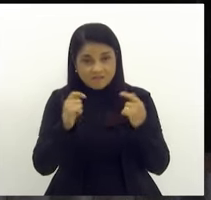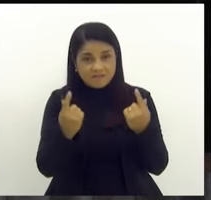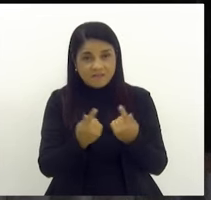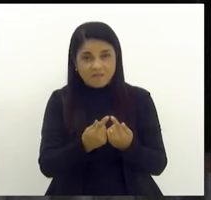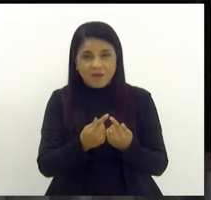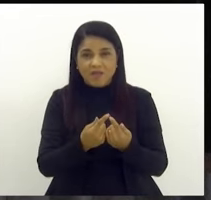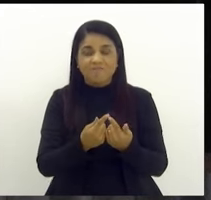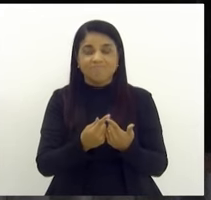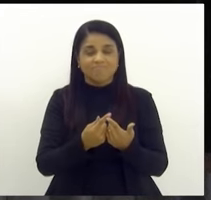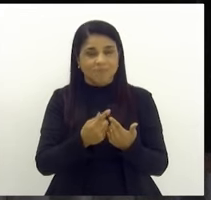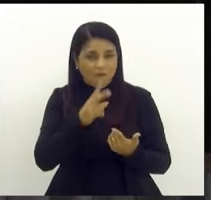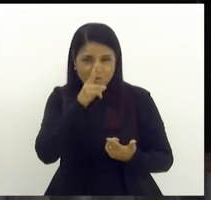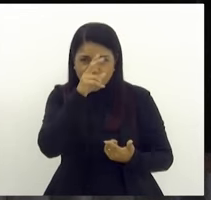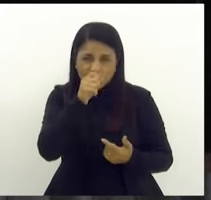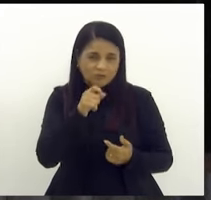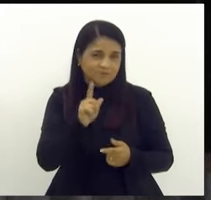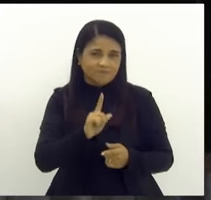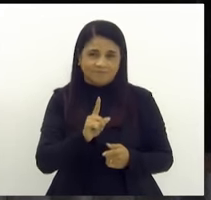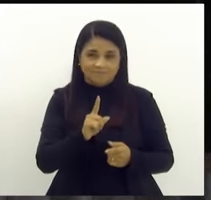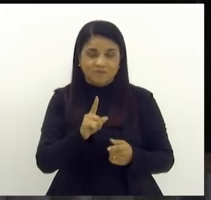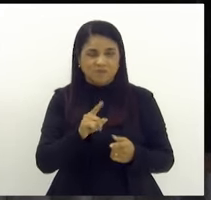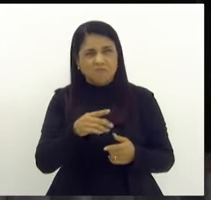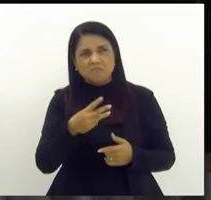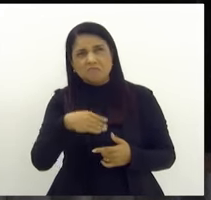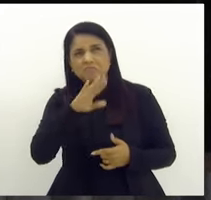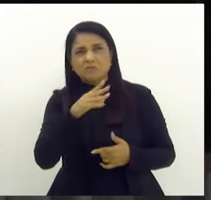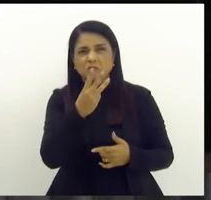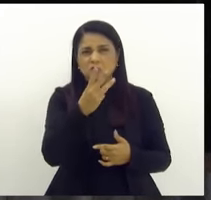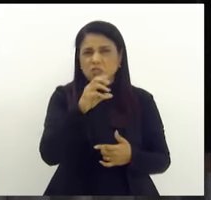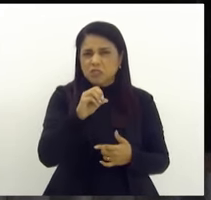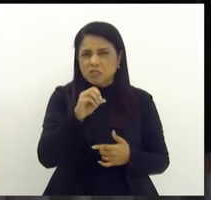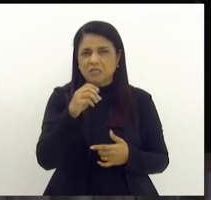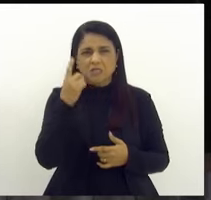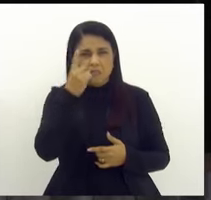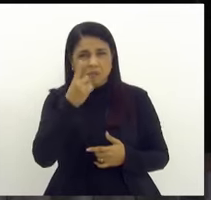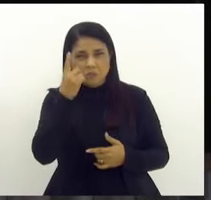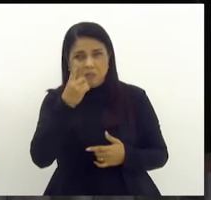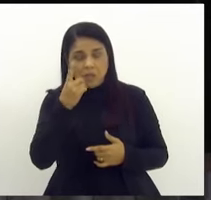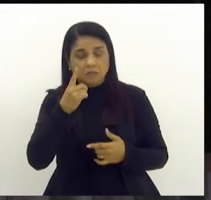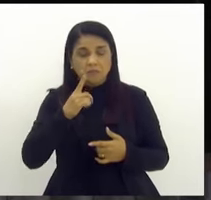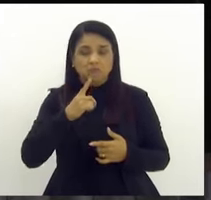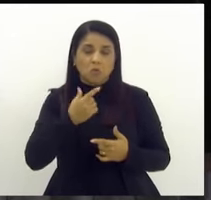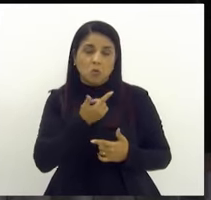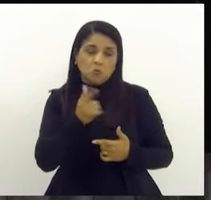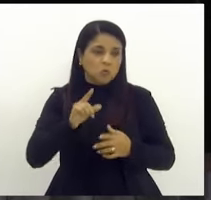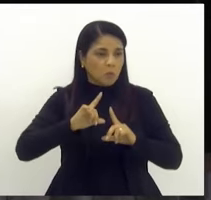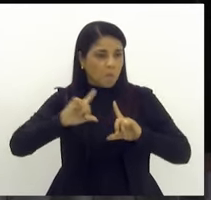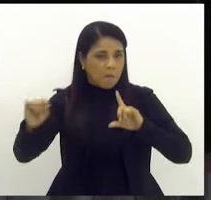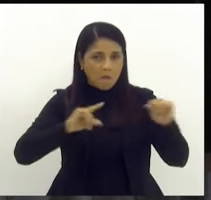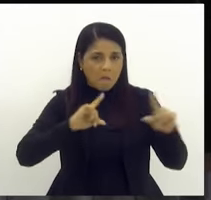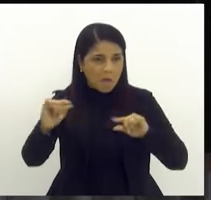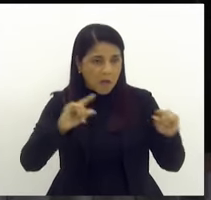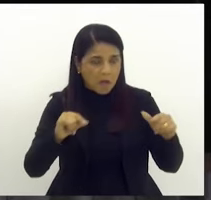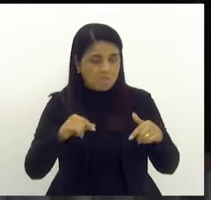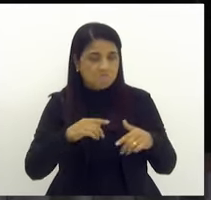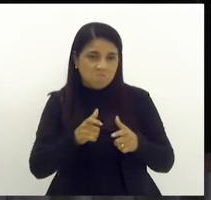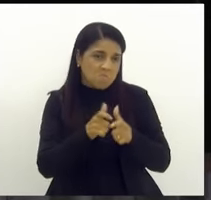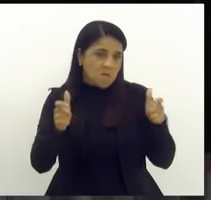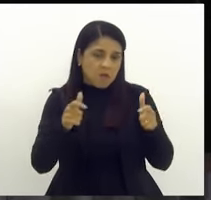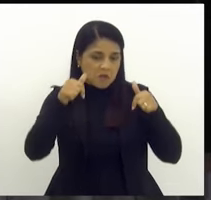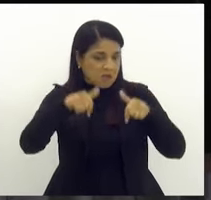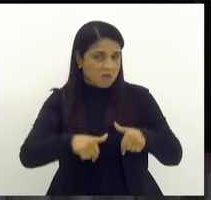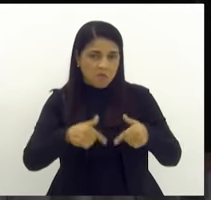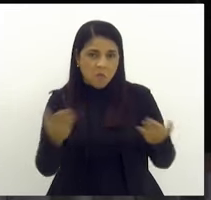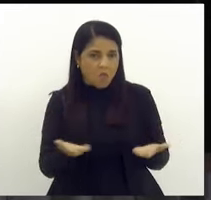aqui na casa discutindo nessa matéria pelo menos 30 um Já usado a palavra foram embora mas a maioria não tá aqui nessa casa para